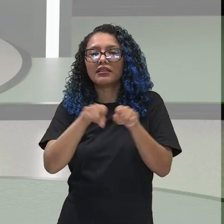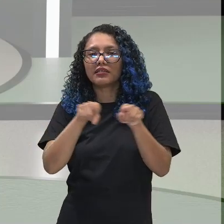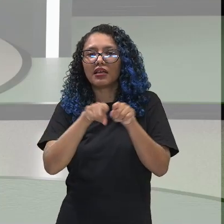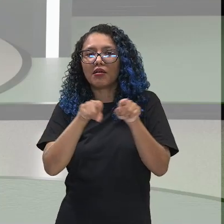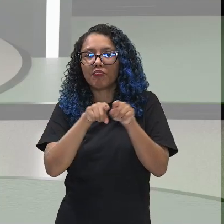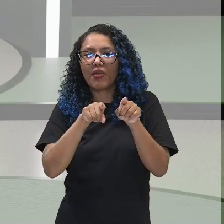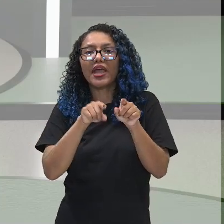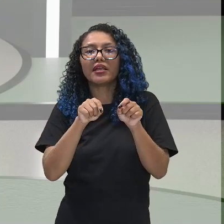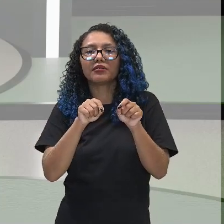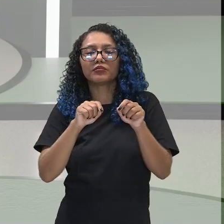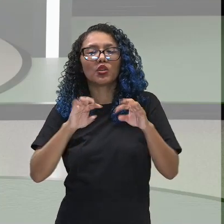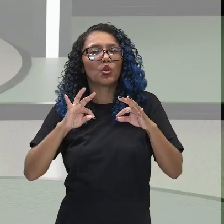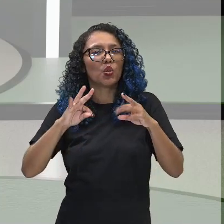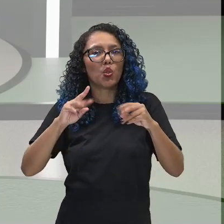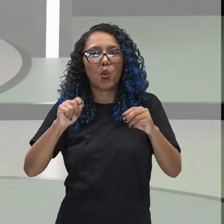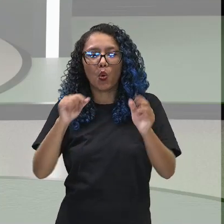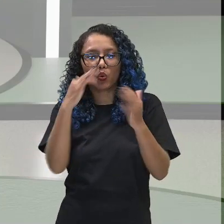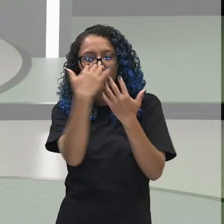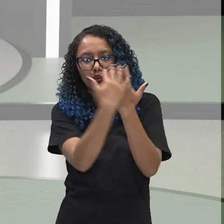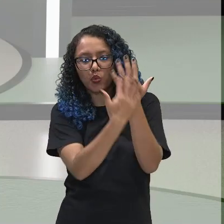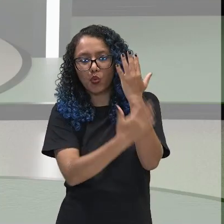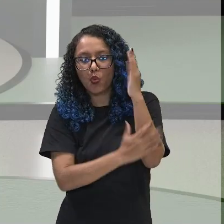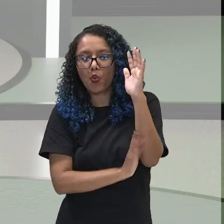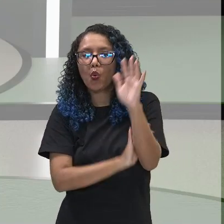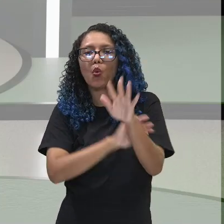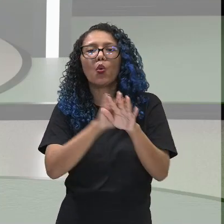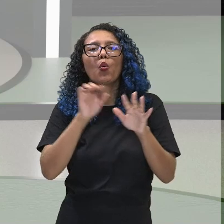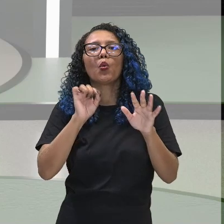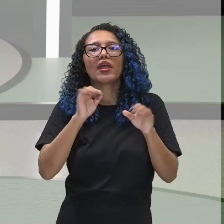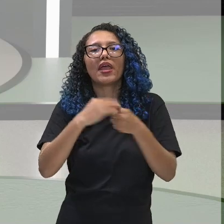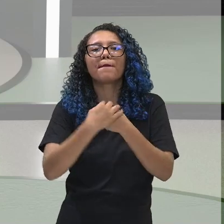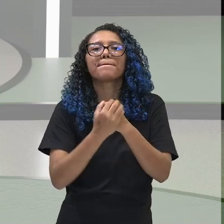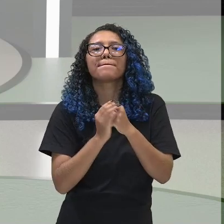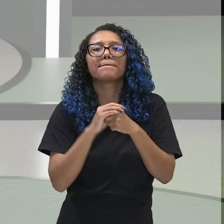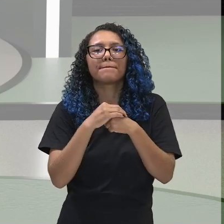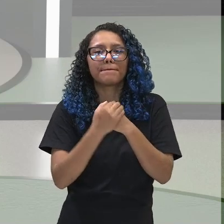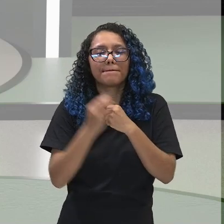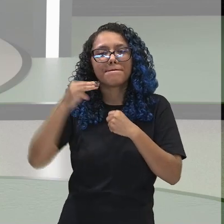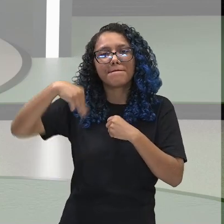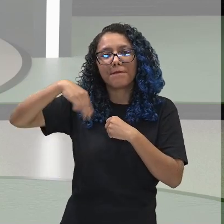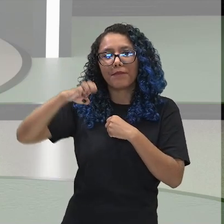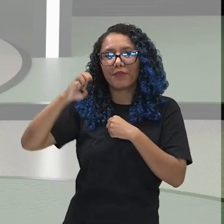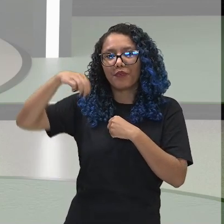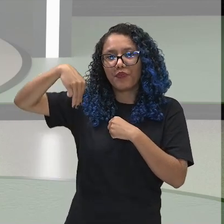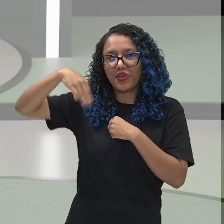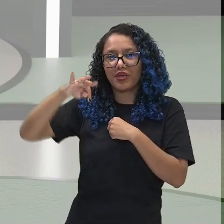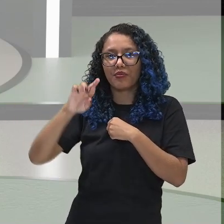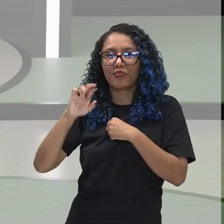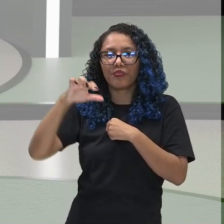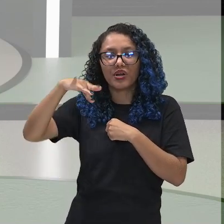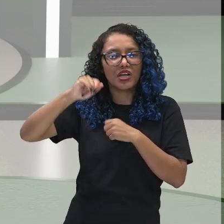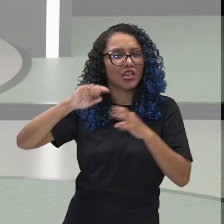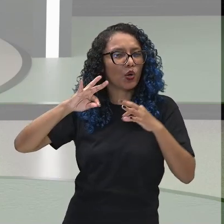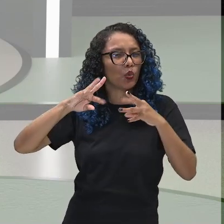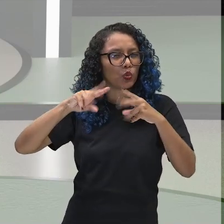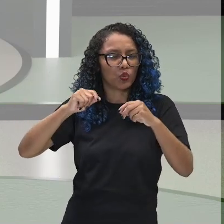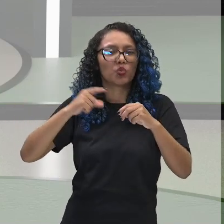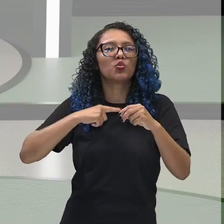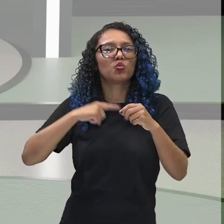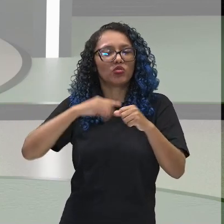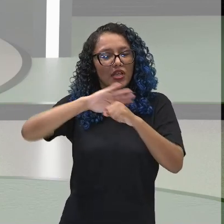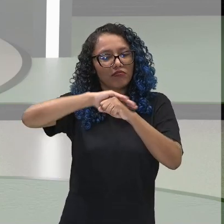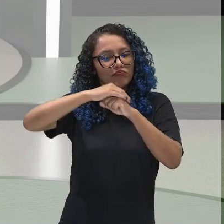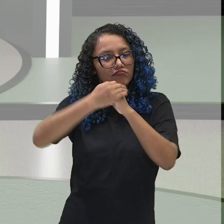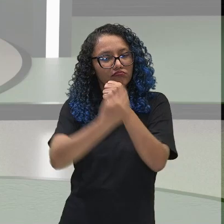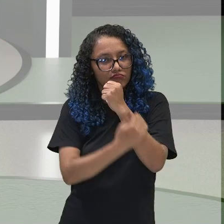como toda célula, ela é limitada pela membrana celular, aquela bicamada